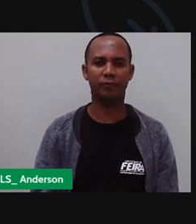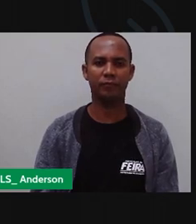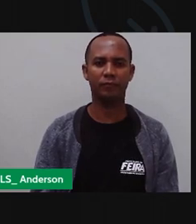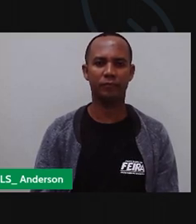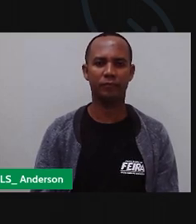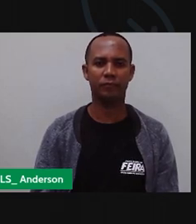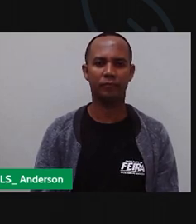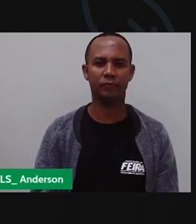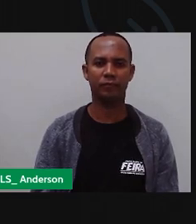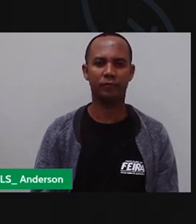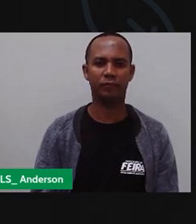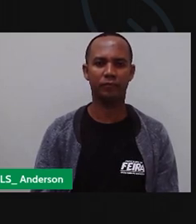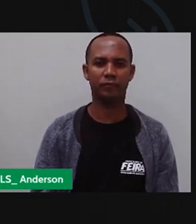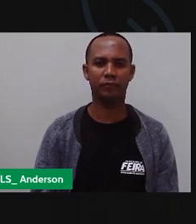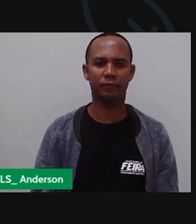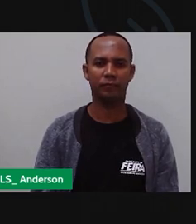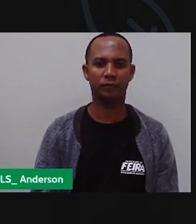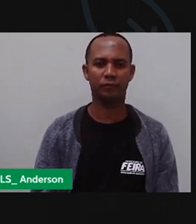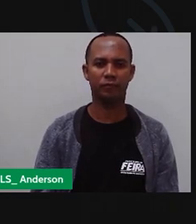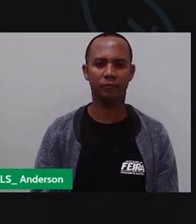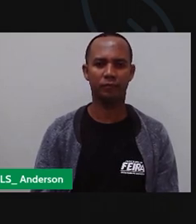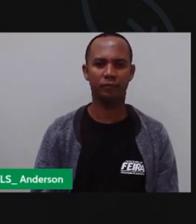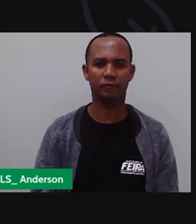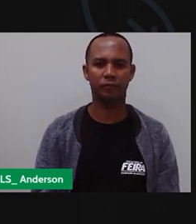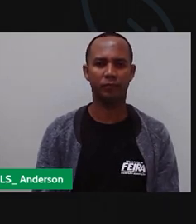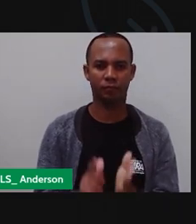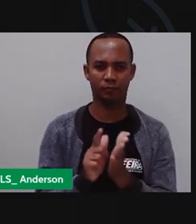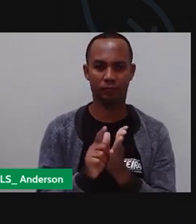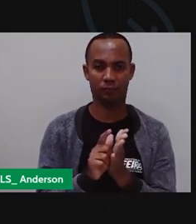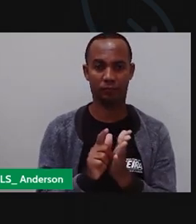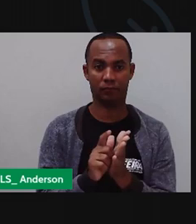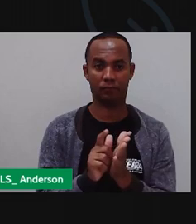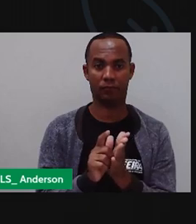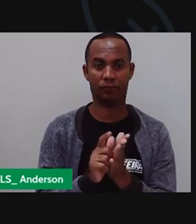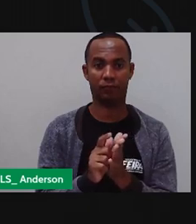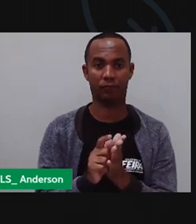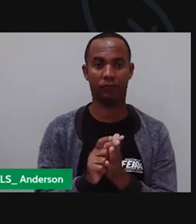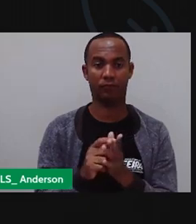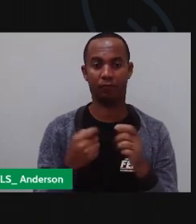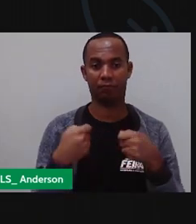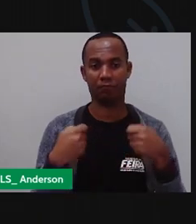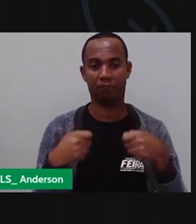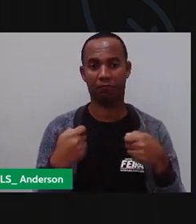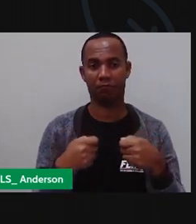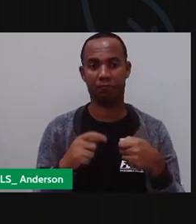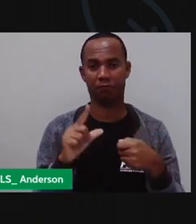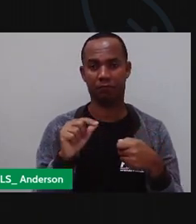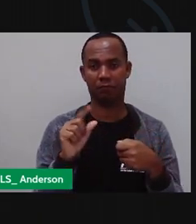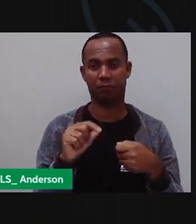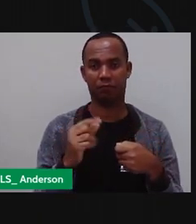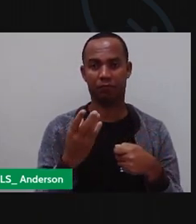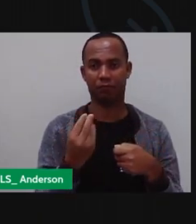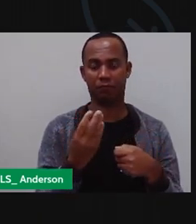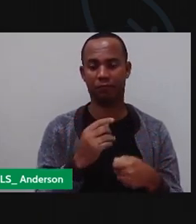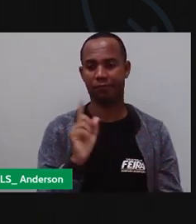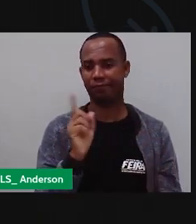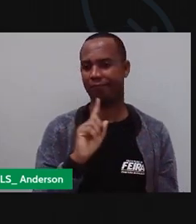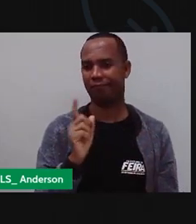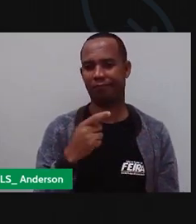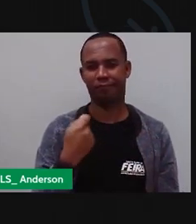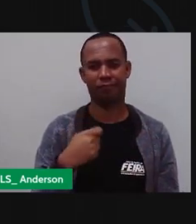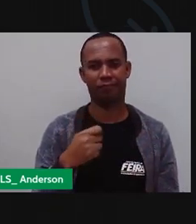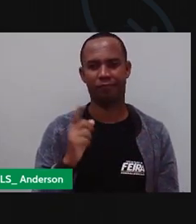Lembrando de uma coisa importante. É papel, não precisa colocar muita cola, certo? Por quê? Isso dá para